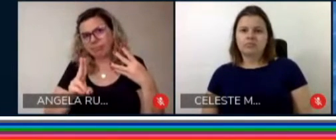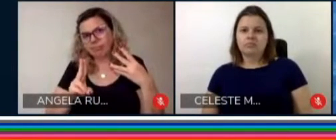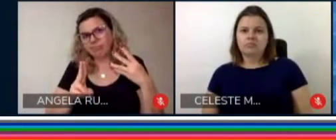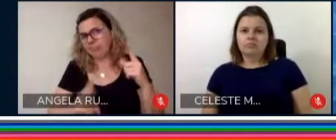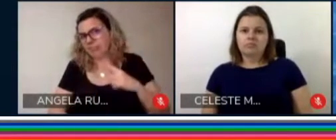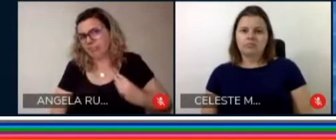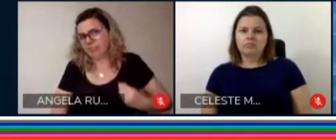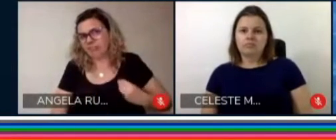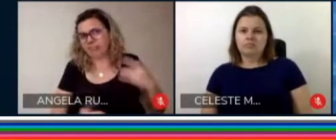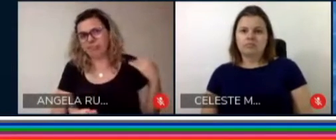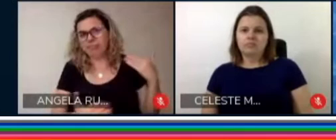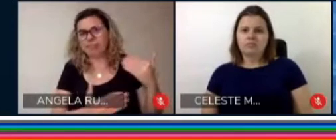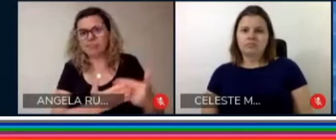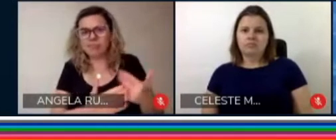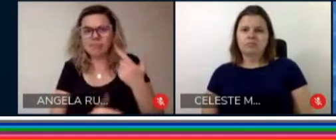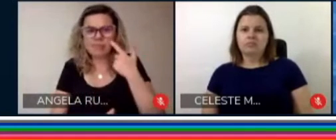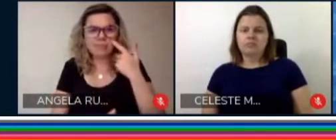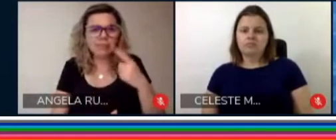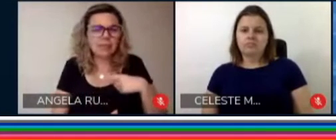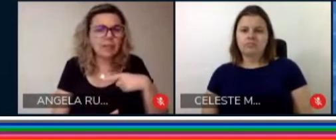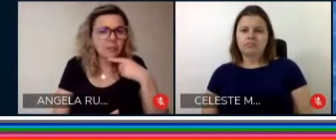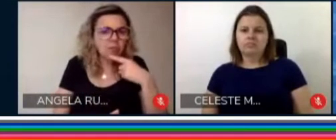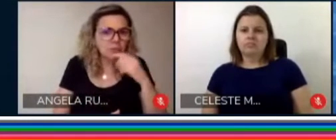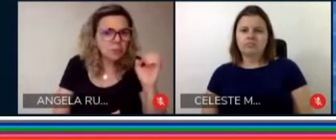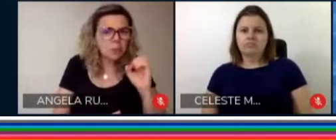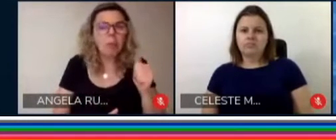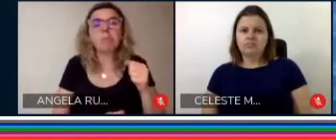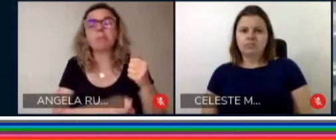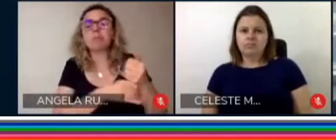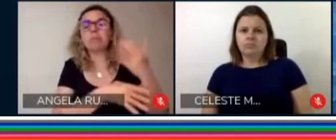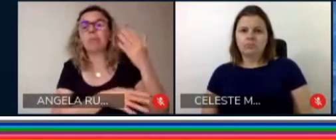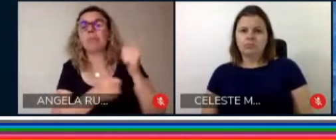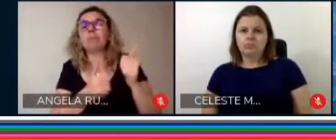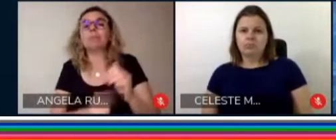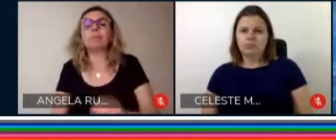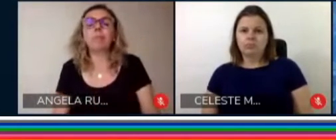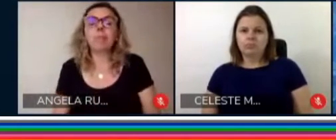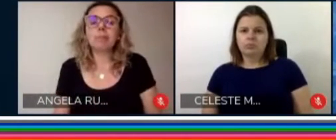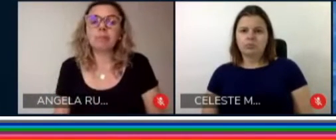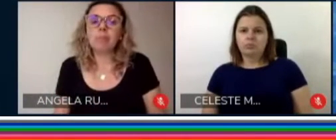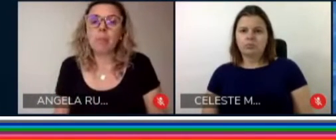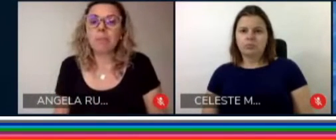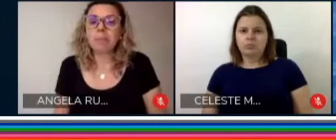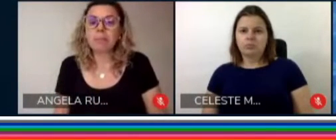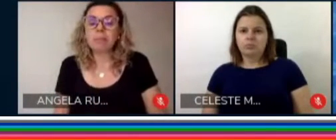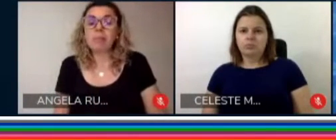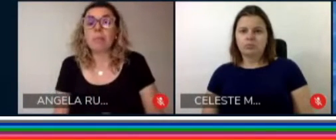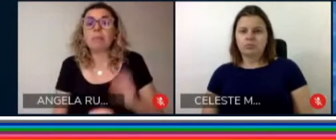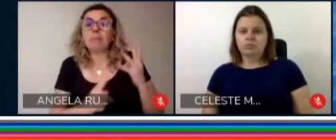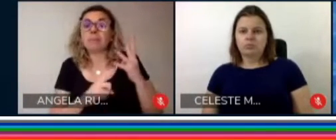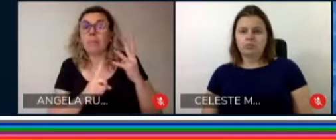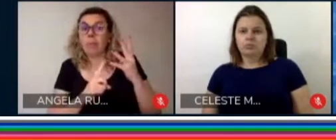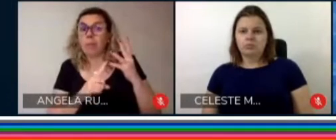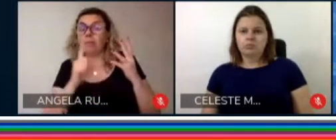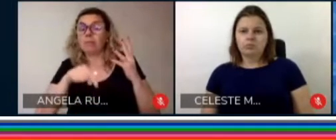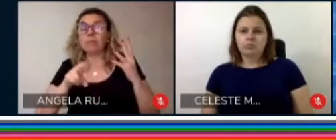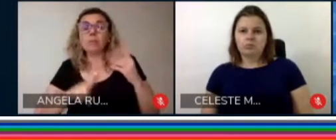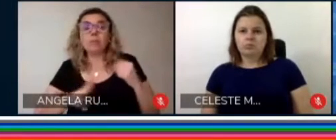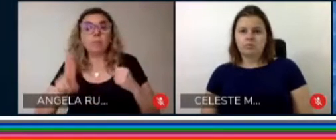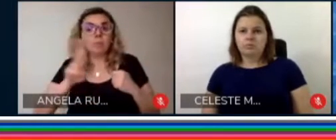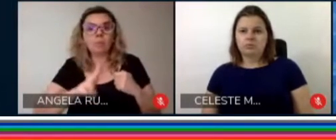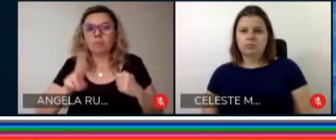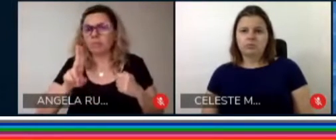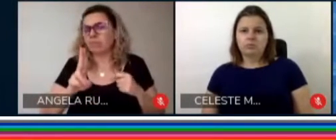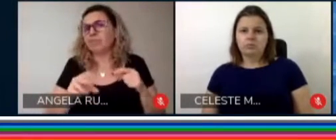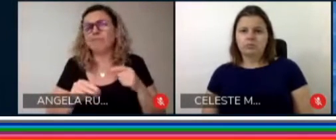começo. Só vou ver se tem dúvida aqui. Não, tá, não tem. Que é mais um passo da nossa pesquisa que nunca